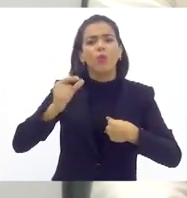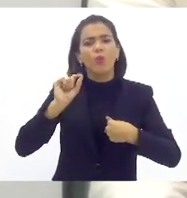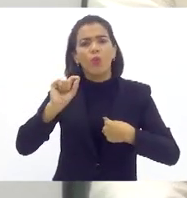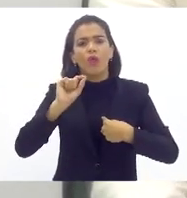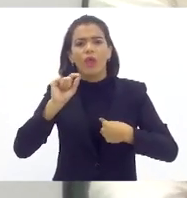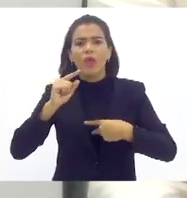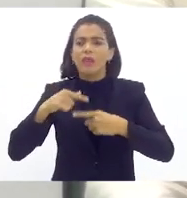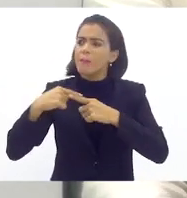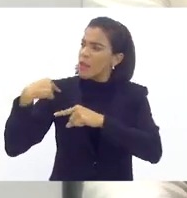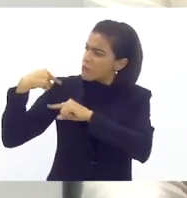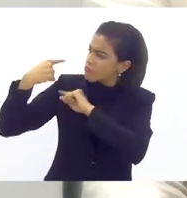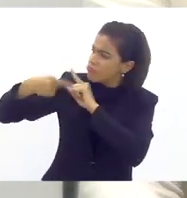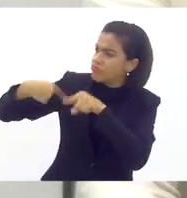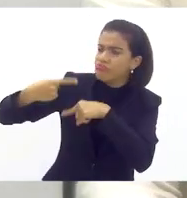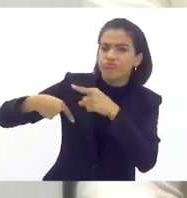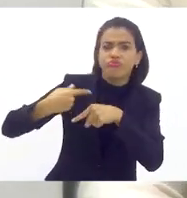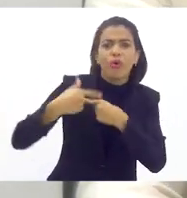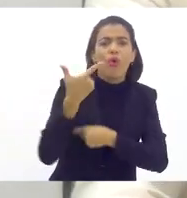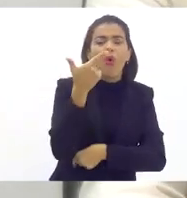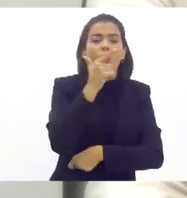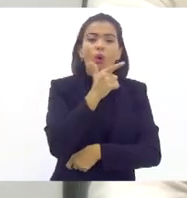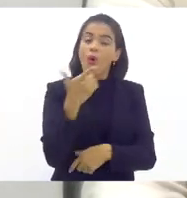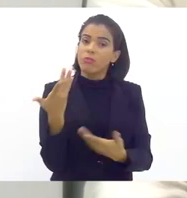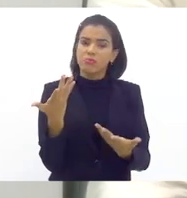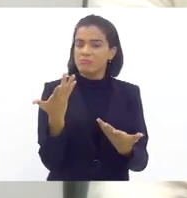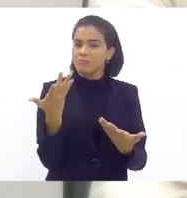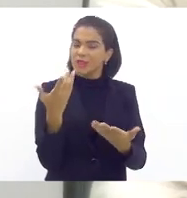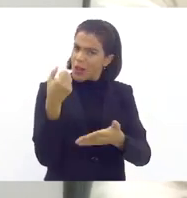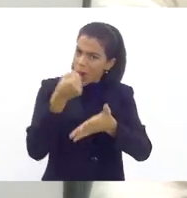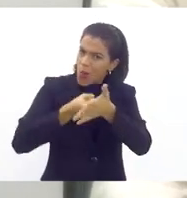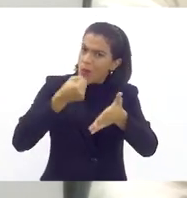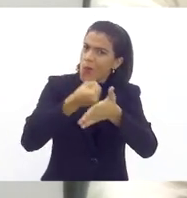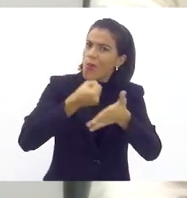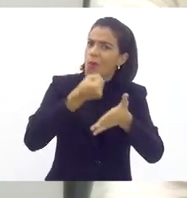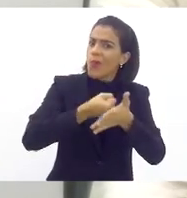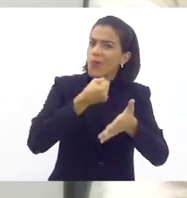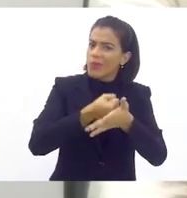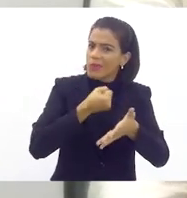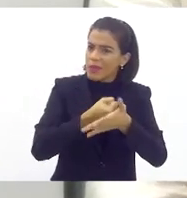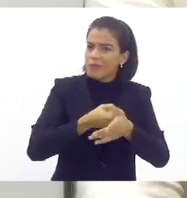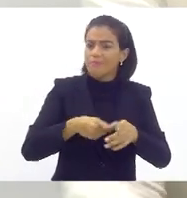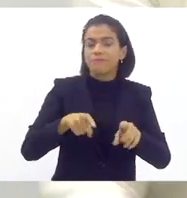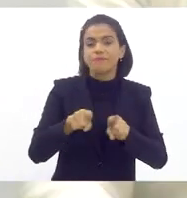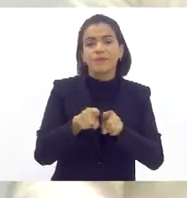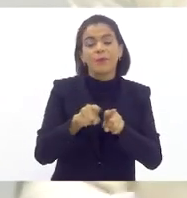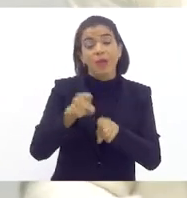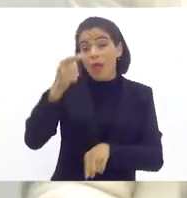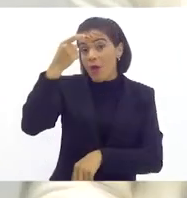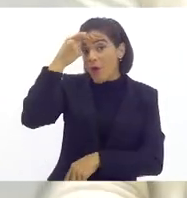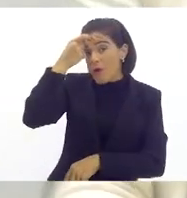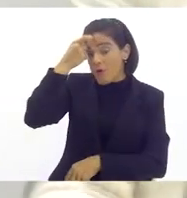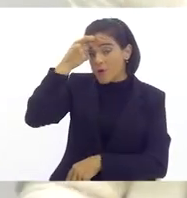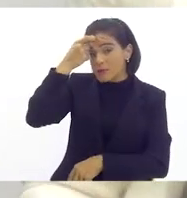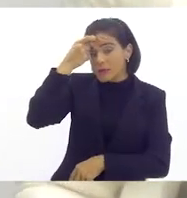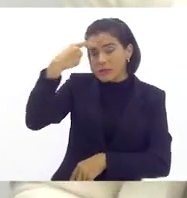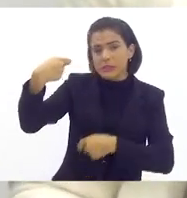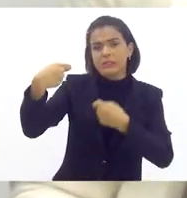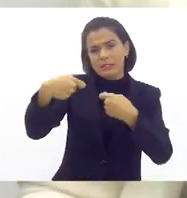a gente chegou hoje foi com muita luta, mas colocando também uma consciência muitas vezes que